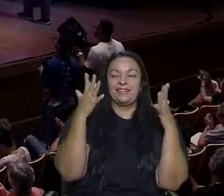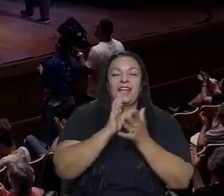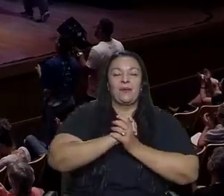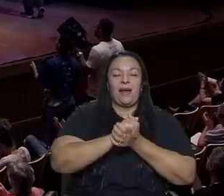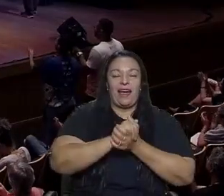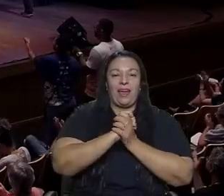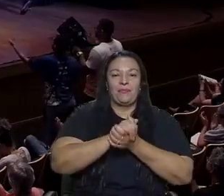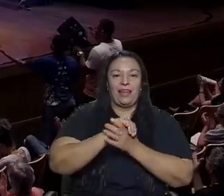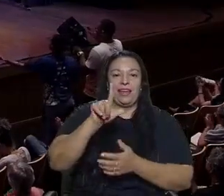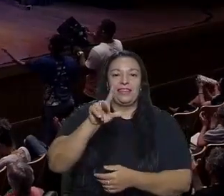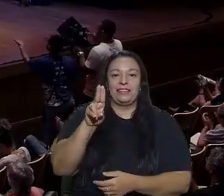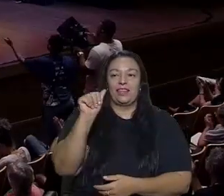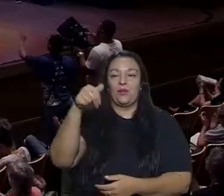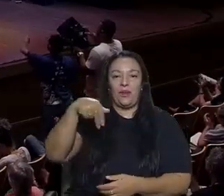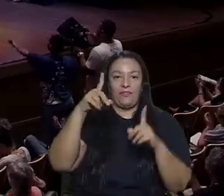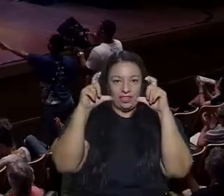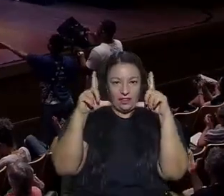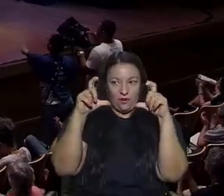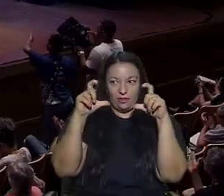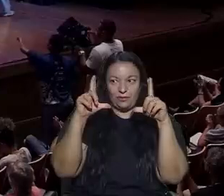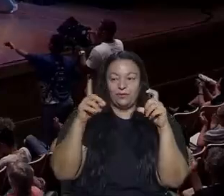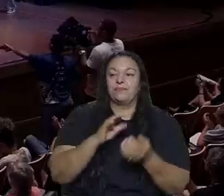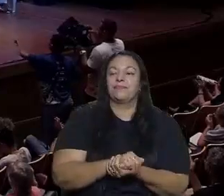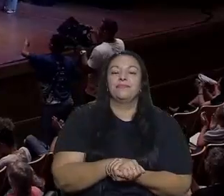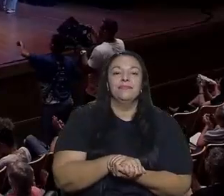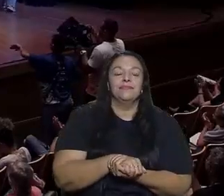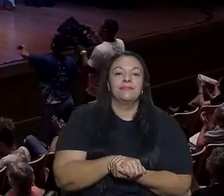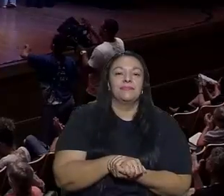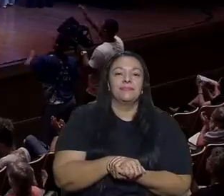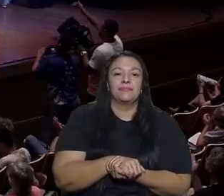Parabéns, Luan. Vamos fazer a foto?